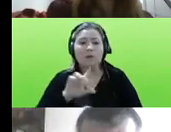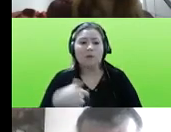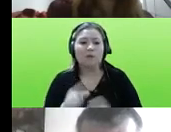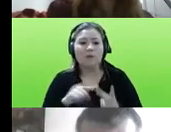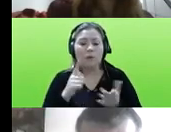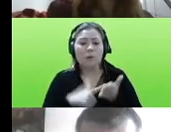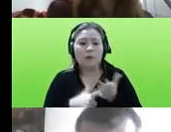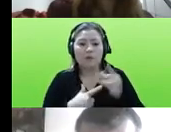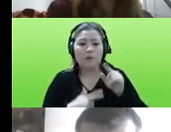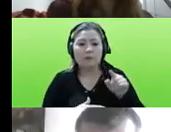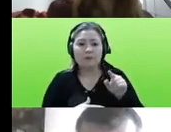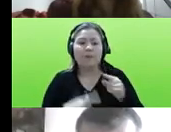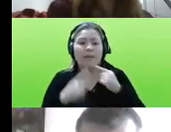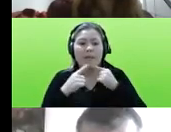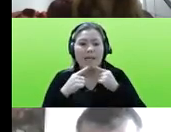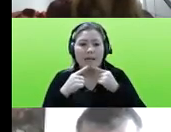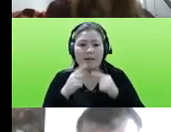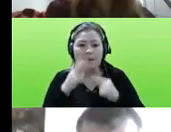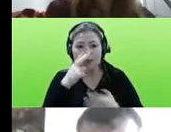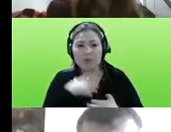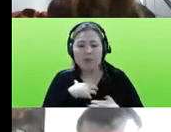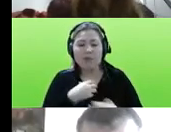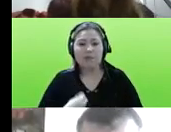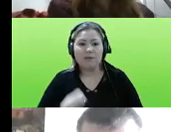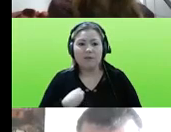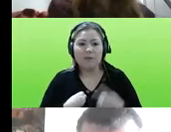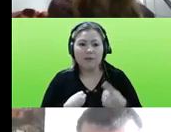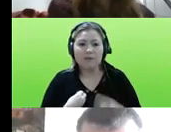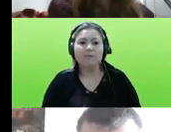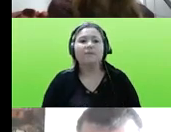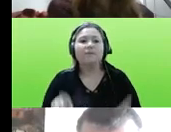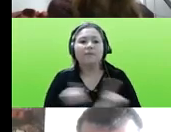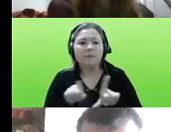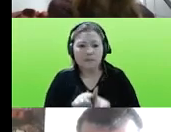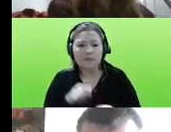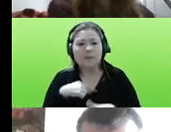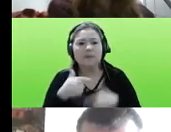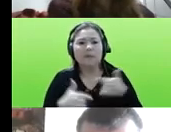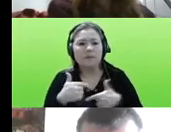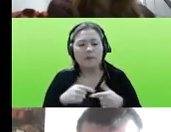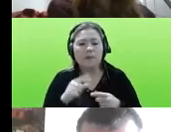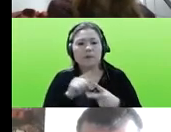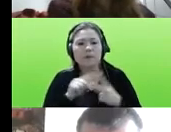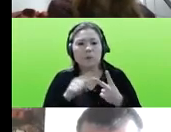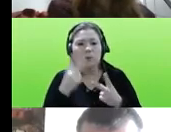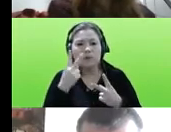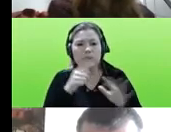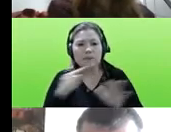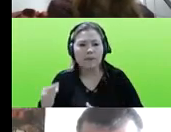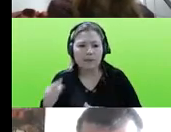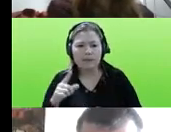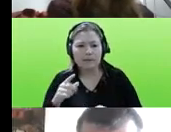livro Crítica das Formas de Vida, né, também nós trabalharíamos aí duas semanas,